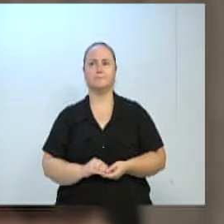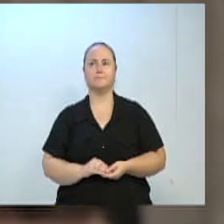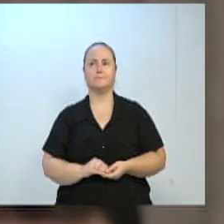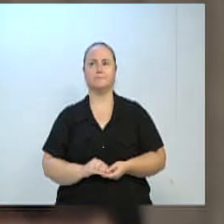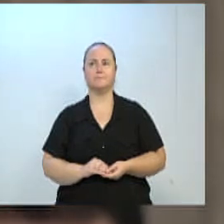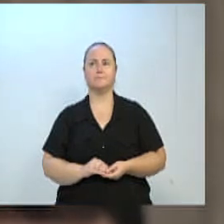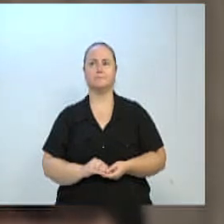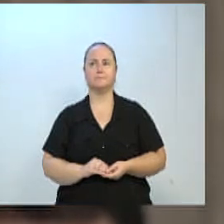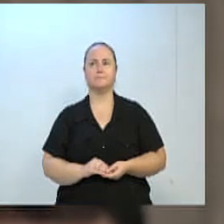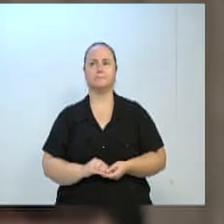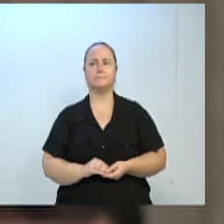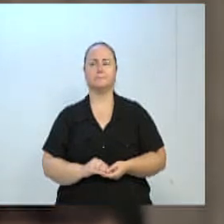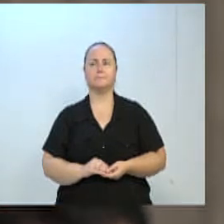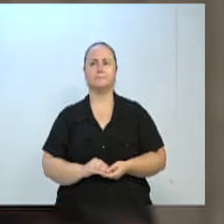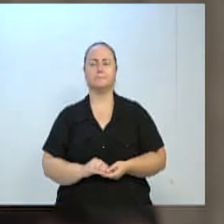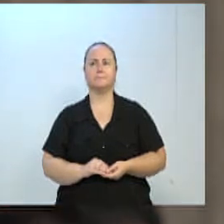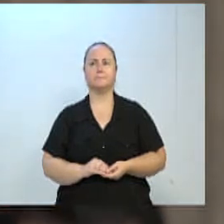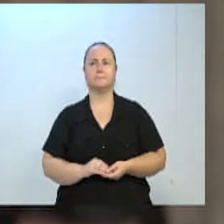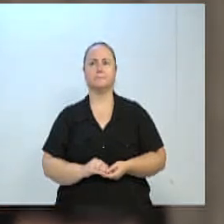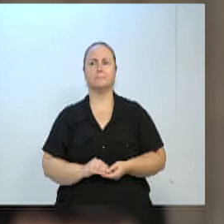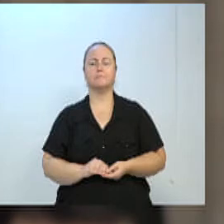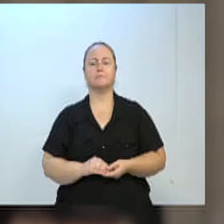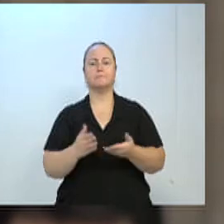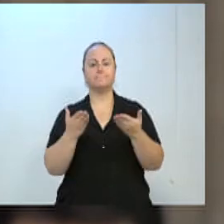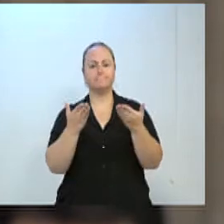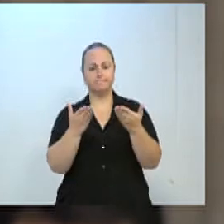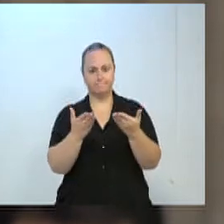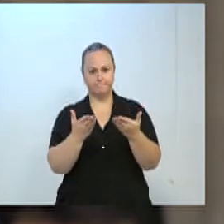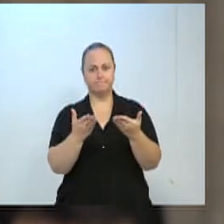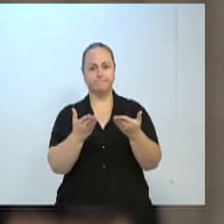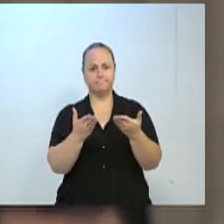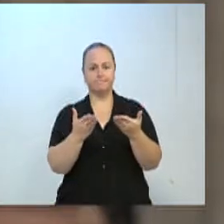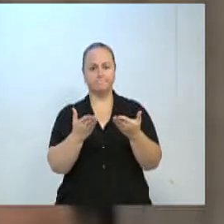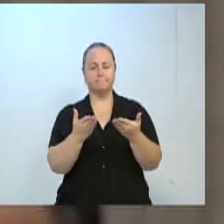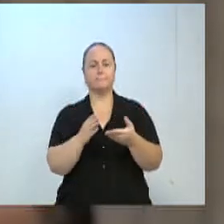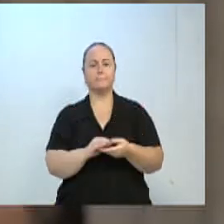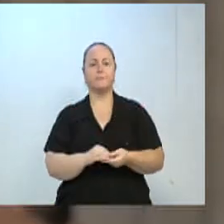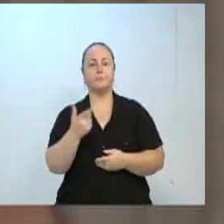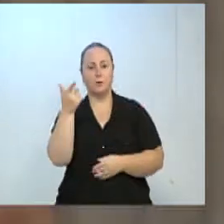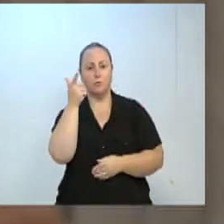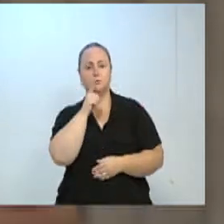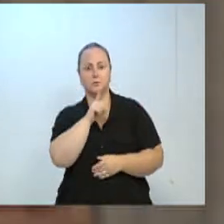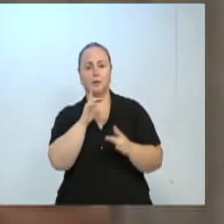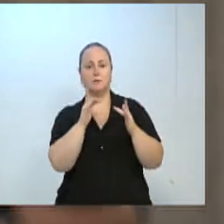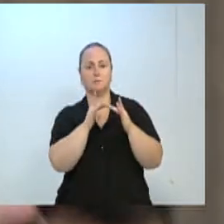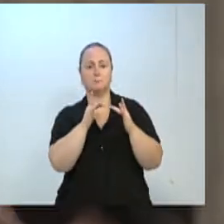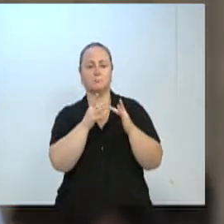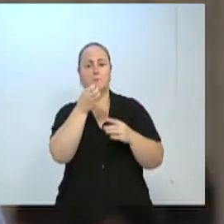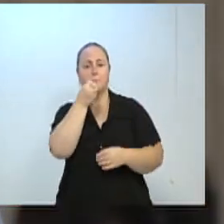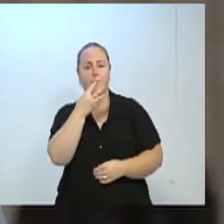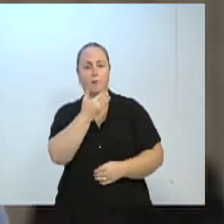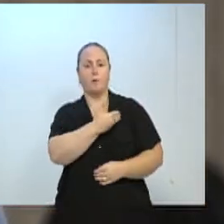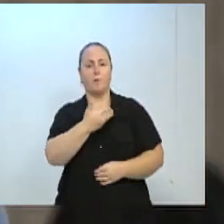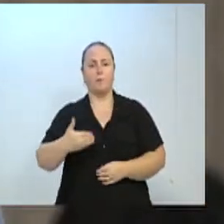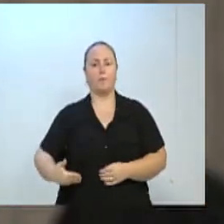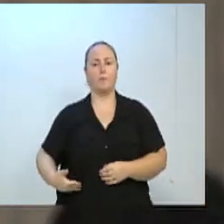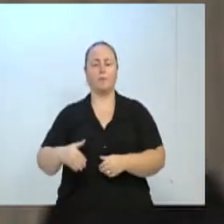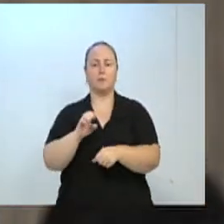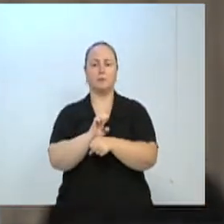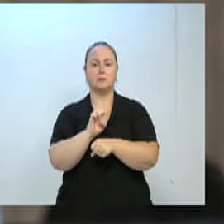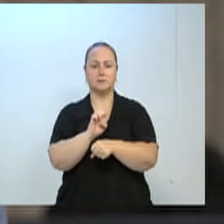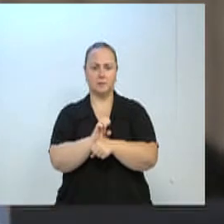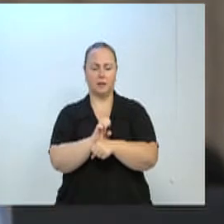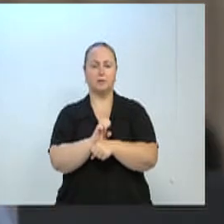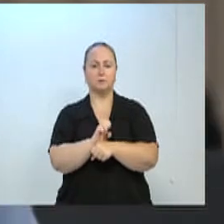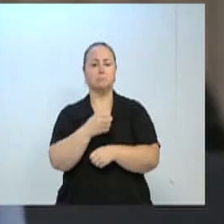tem muito bom acesso ao governador do Estado e realmente trouxe aqui o